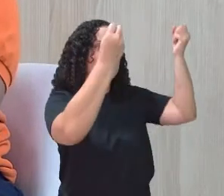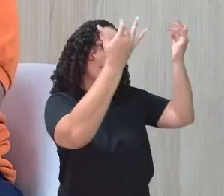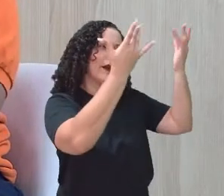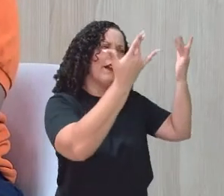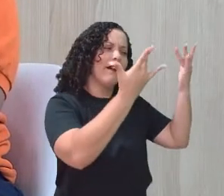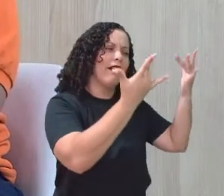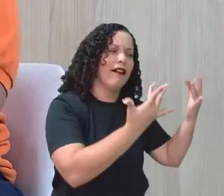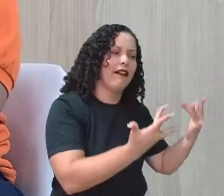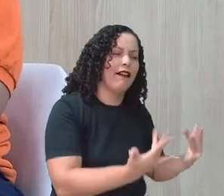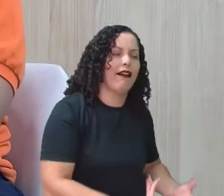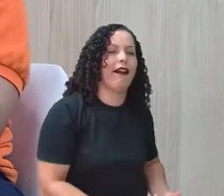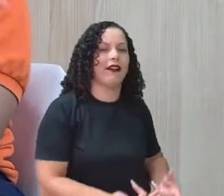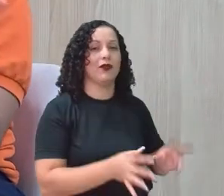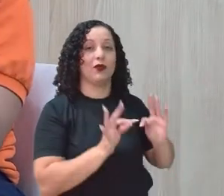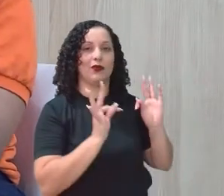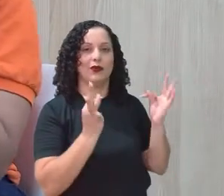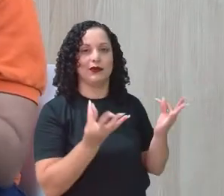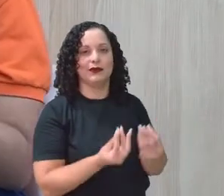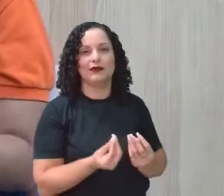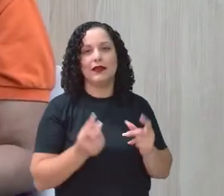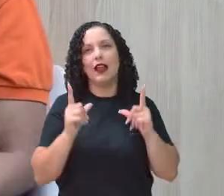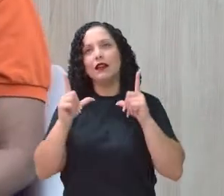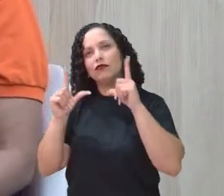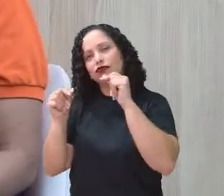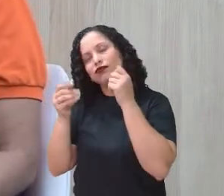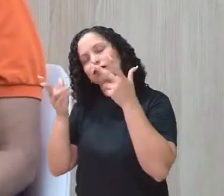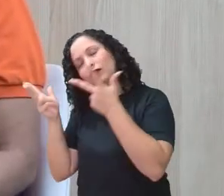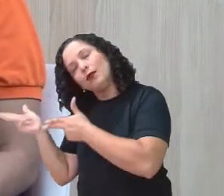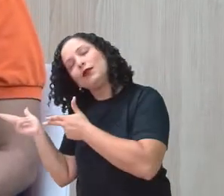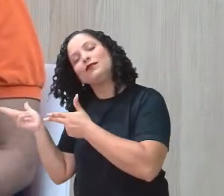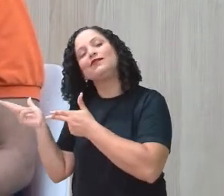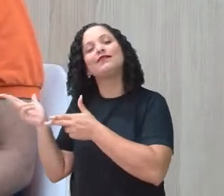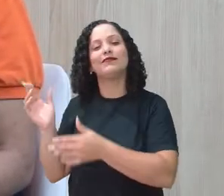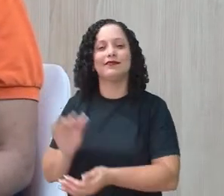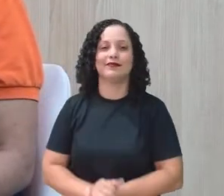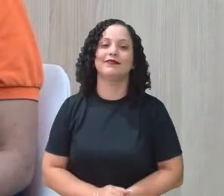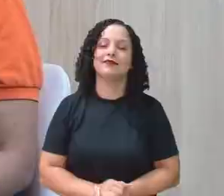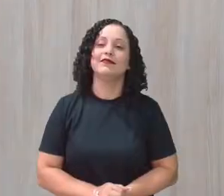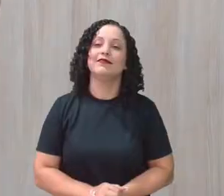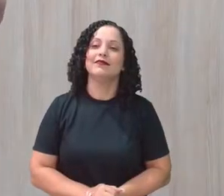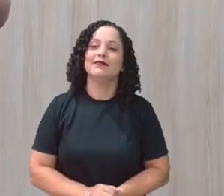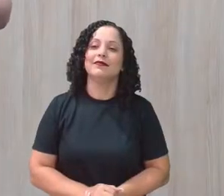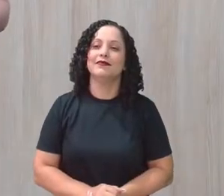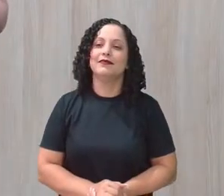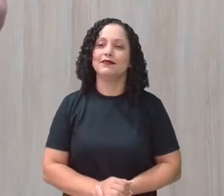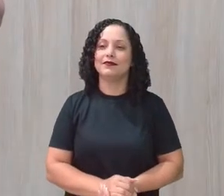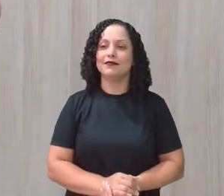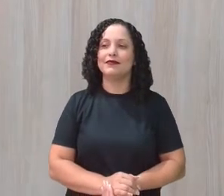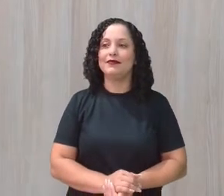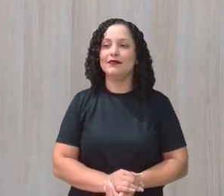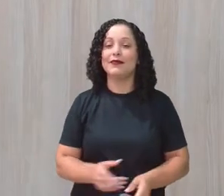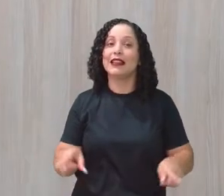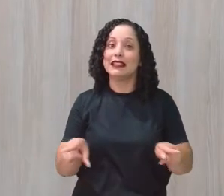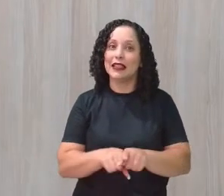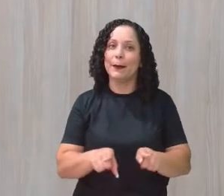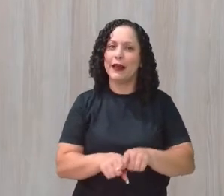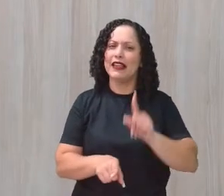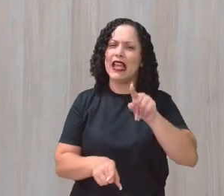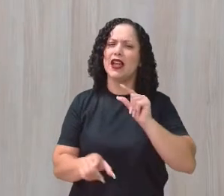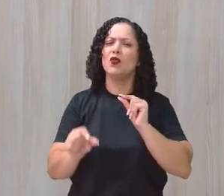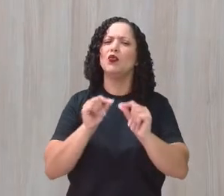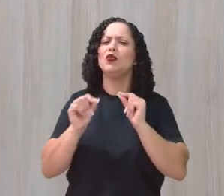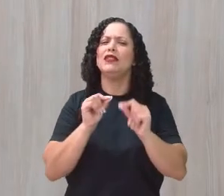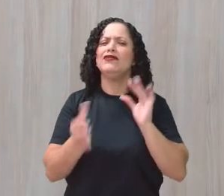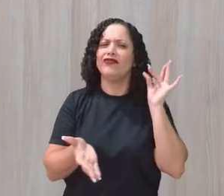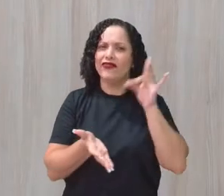dando para ele. Então, muito interessante essa tirinha também. E interessante também, trazendo, não é, para a realidade, é que enquanto